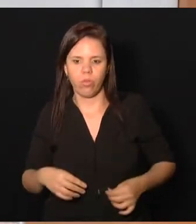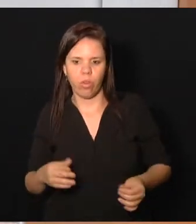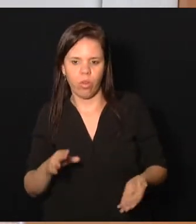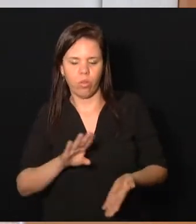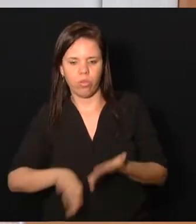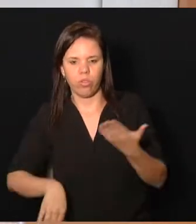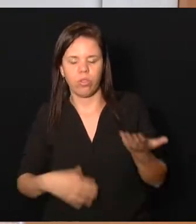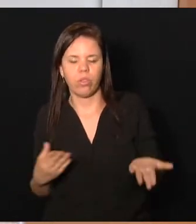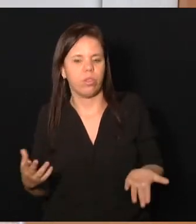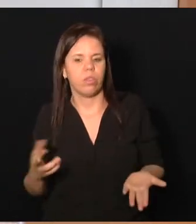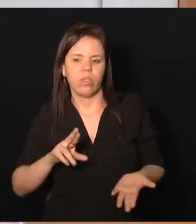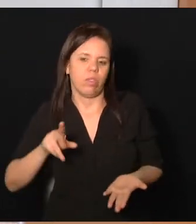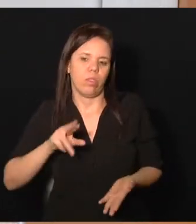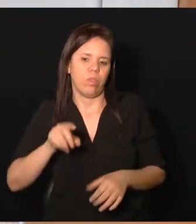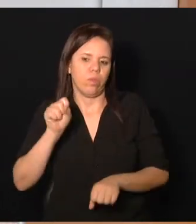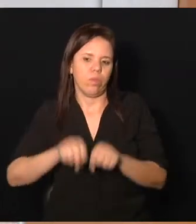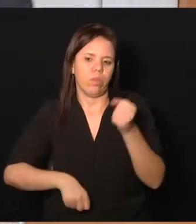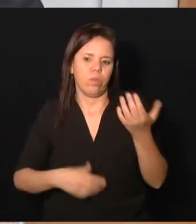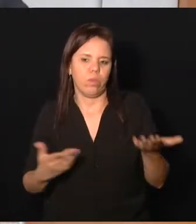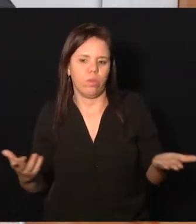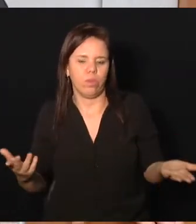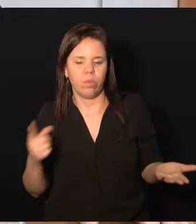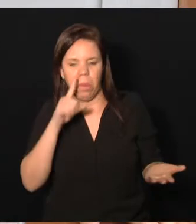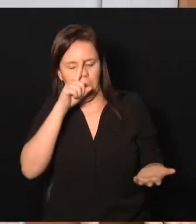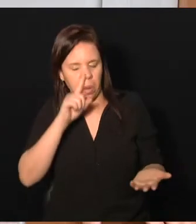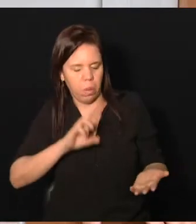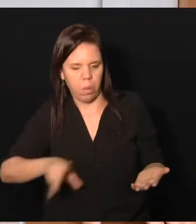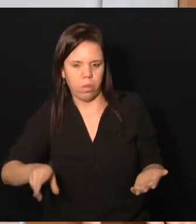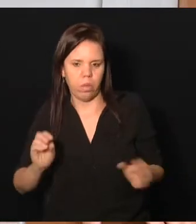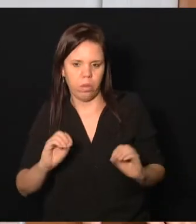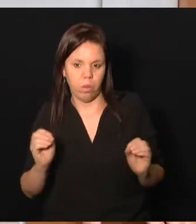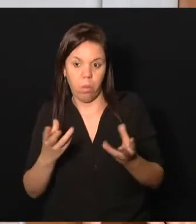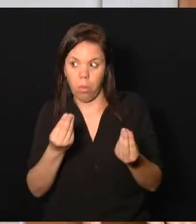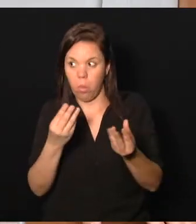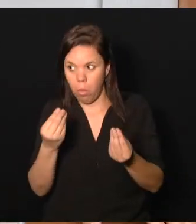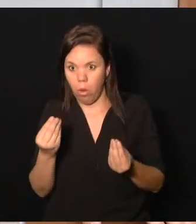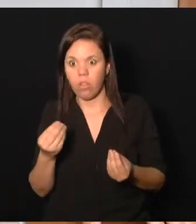criminoso. E muitos dos idosos têm prótese ainda.